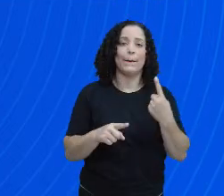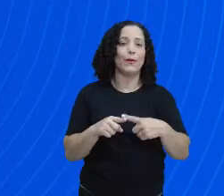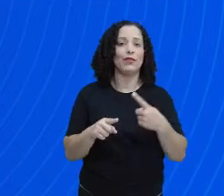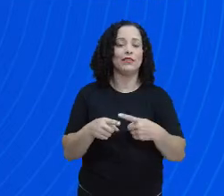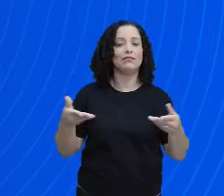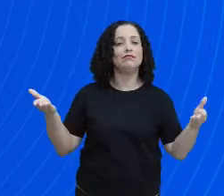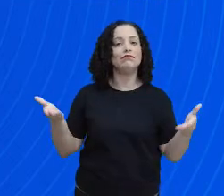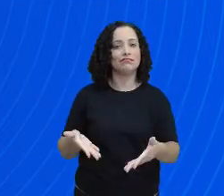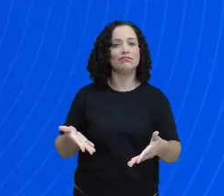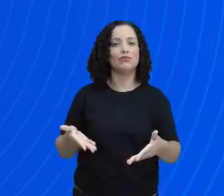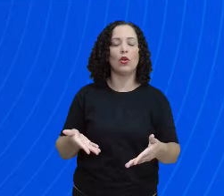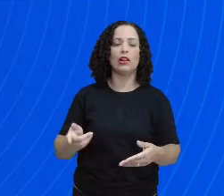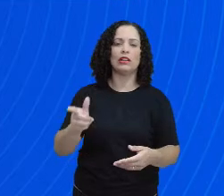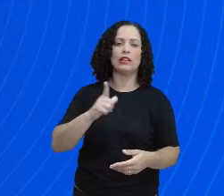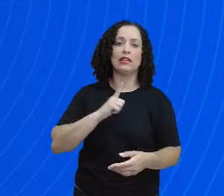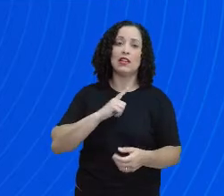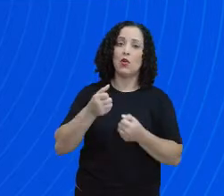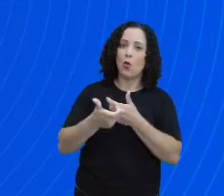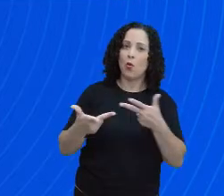coisas que